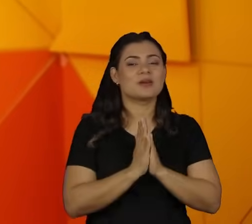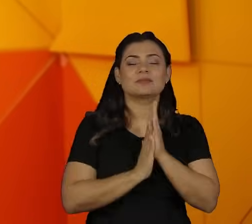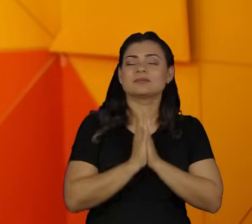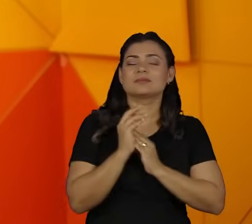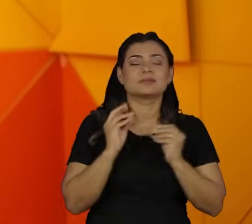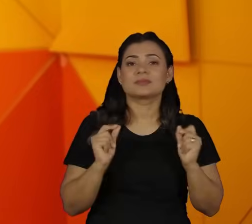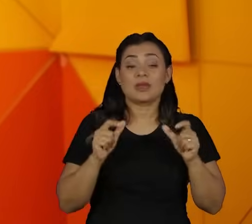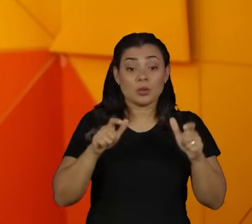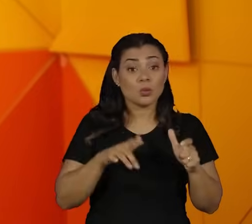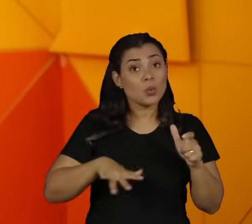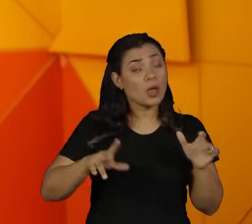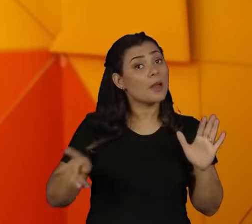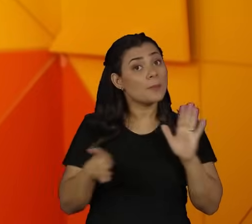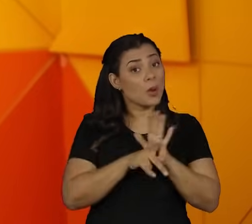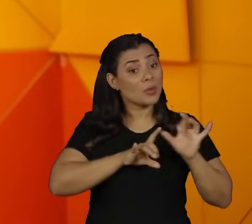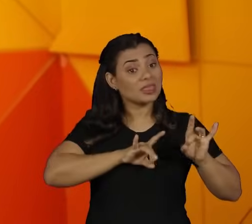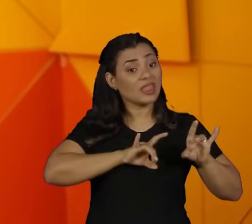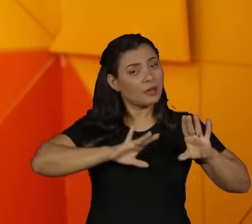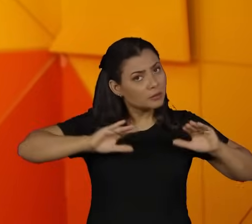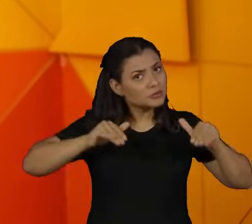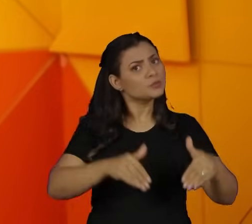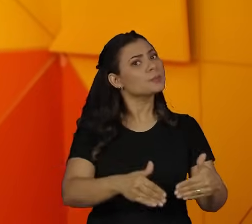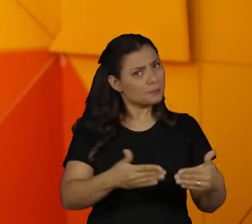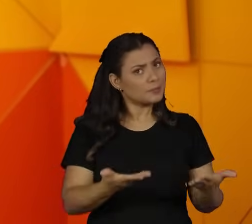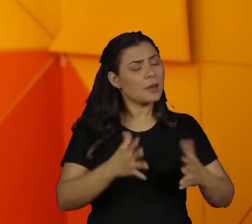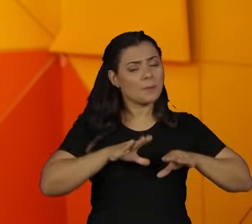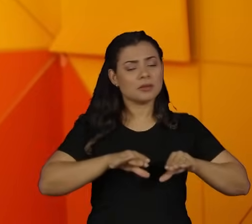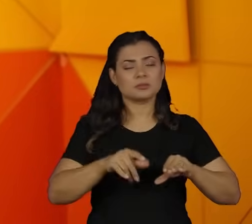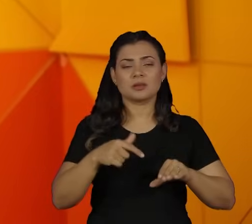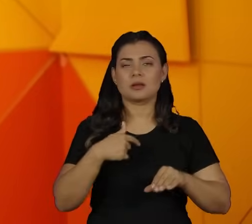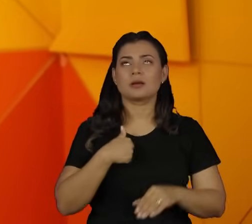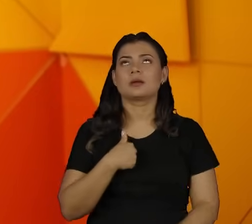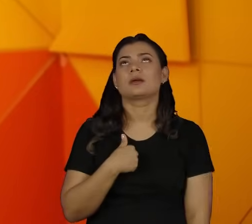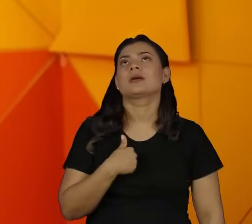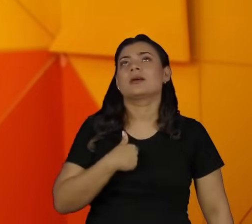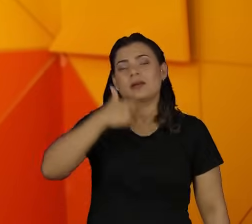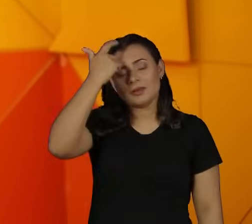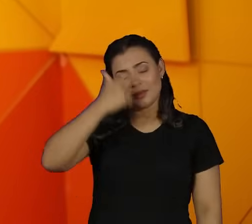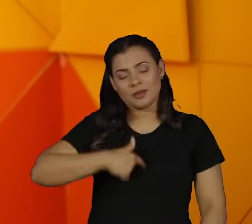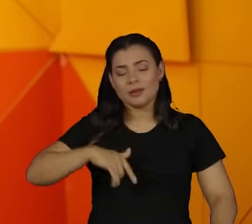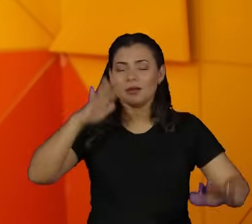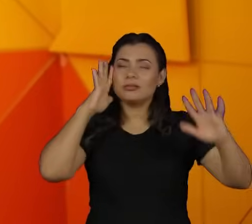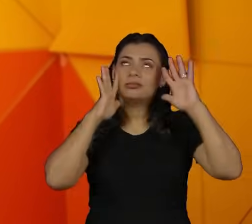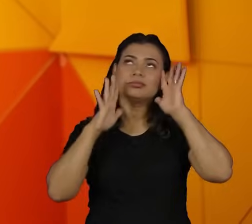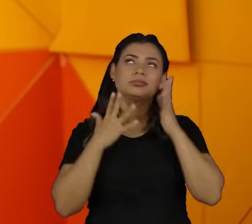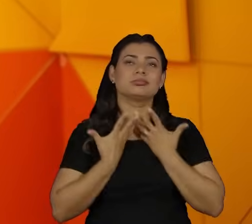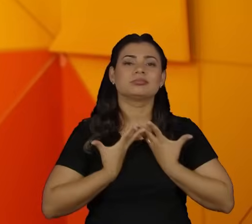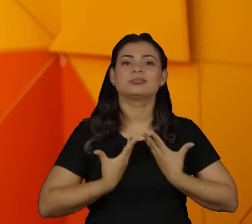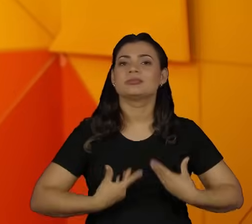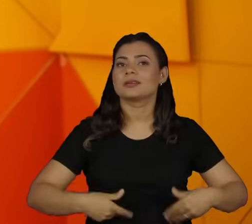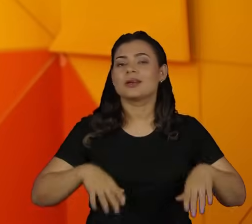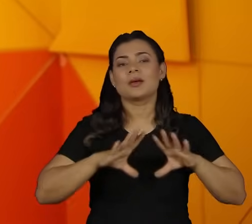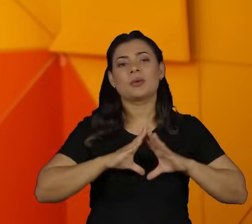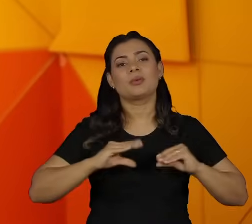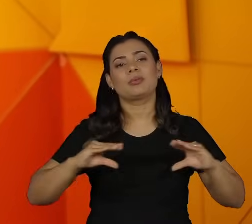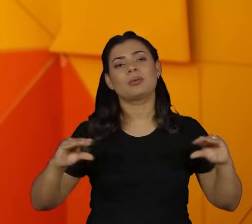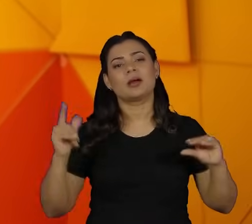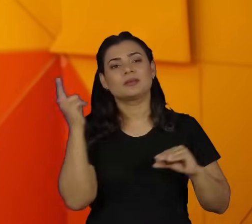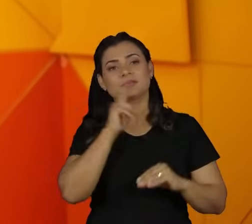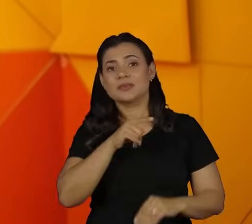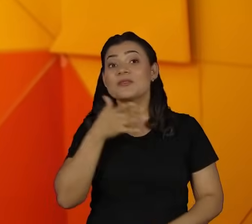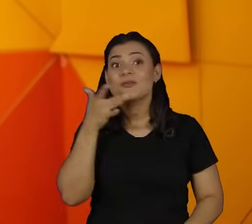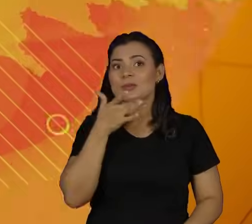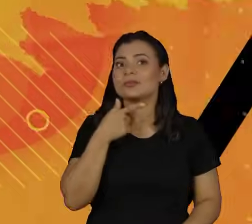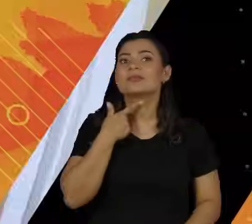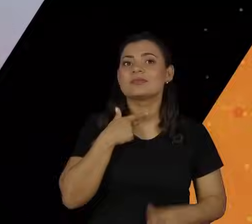uma clínica especializada nessa técnica, e eu saí de lá, gente, nas nuvens. Vamos dar uma olhada? Eu tenho certeza que você vai ficar com